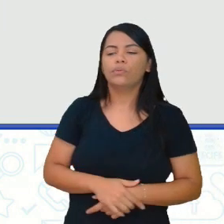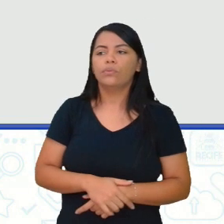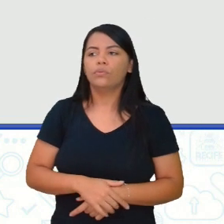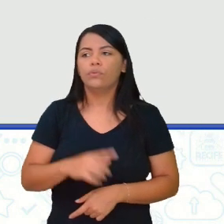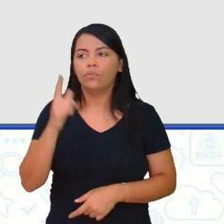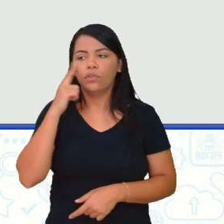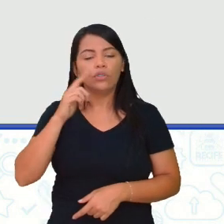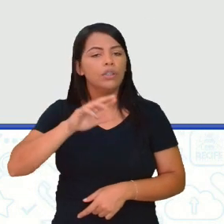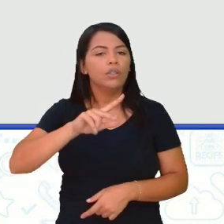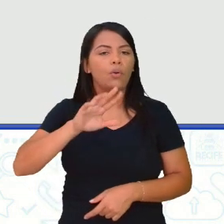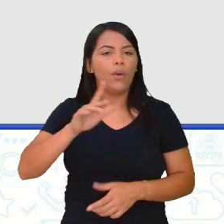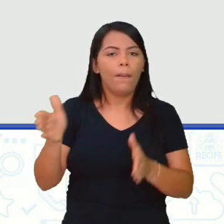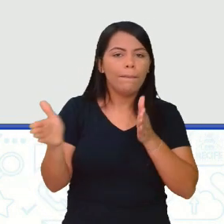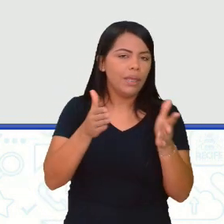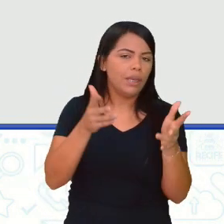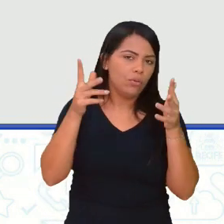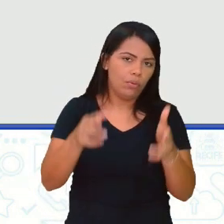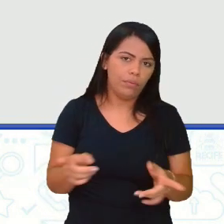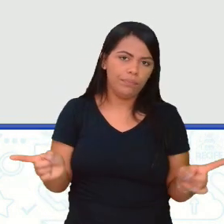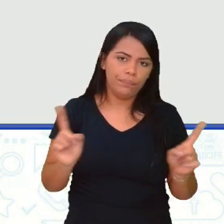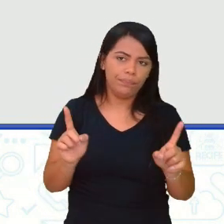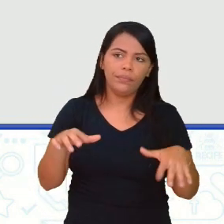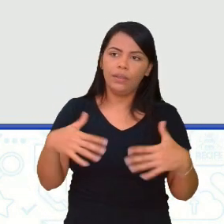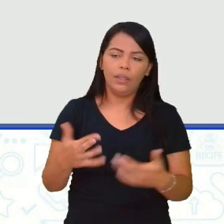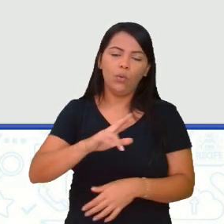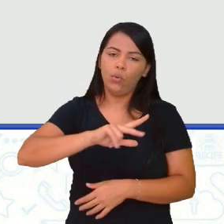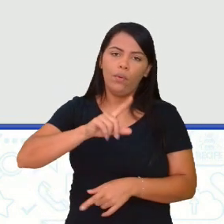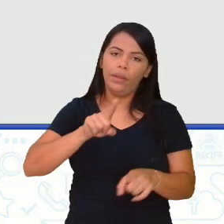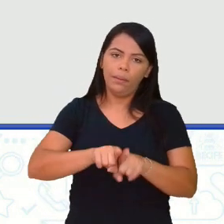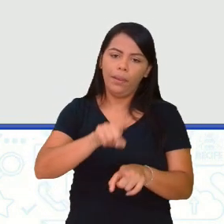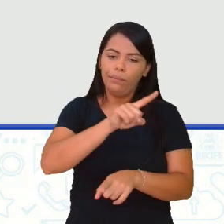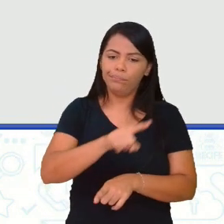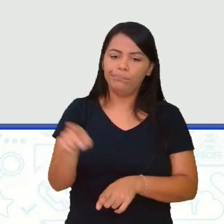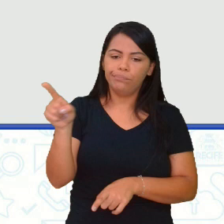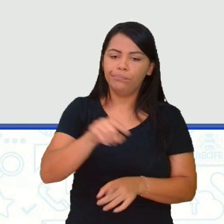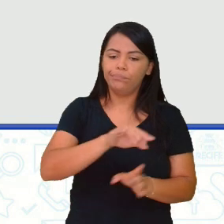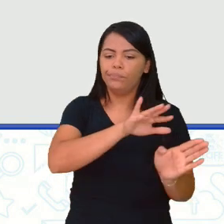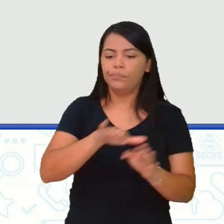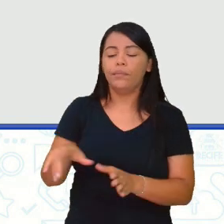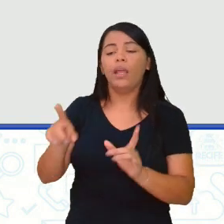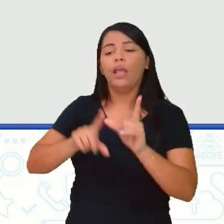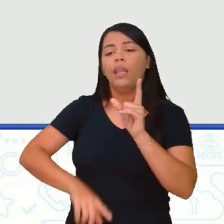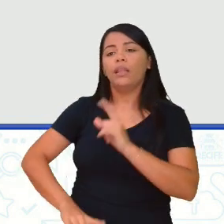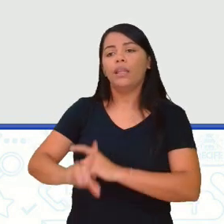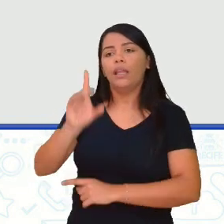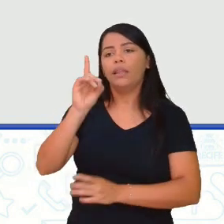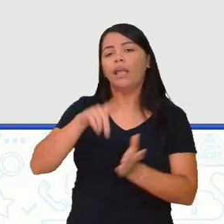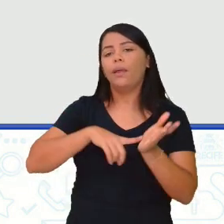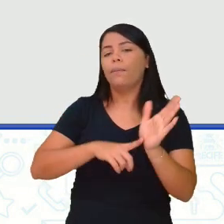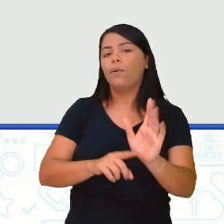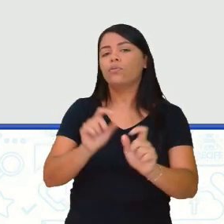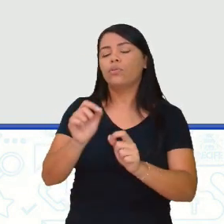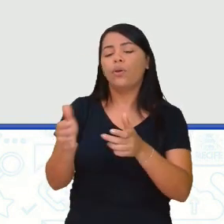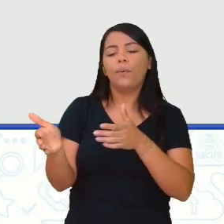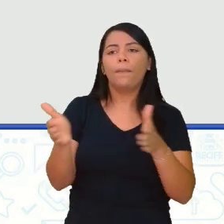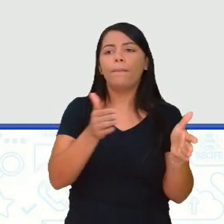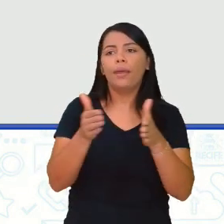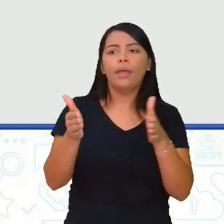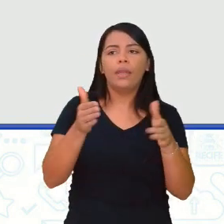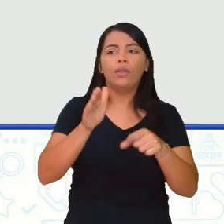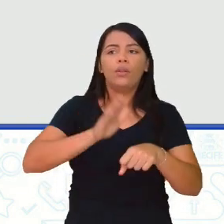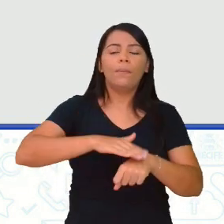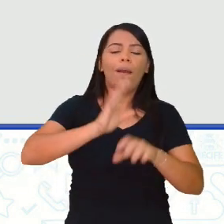período. Então, ela não é. A letra D te diz o quê? O período de